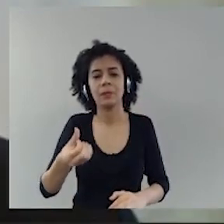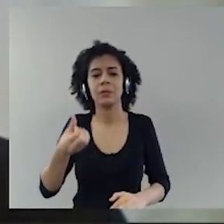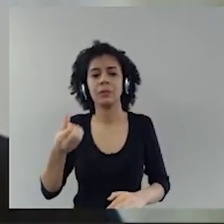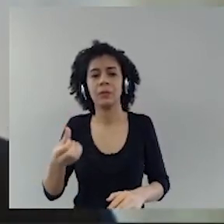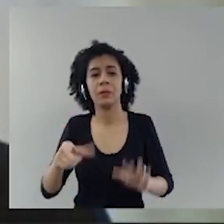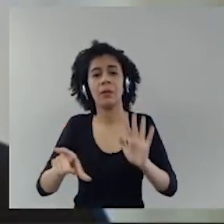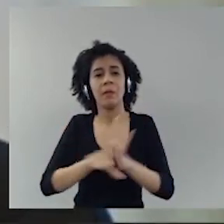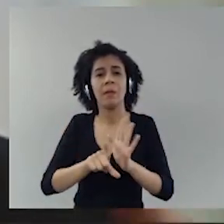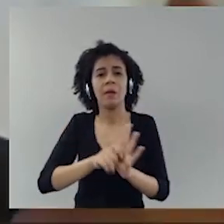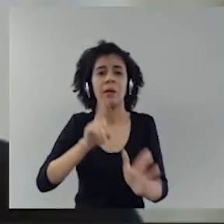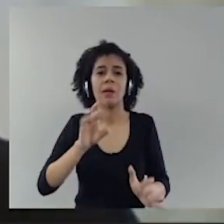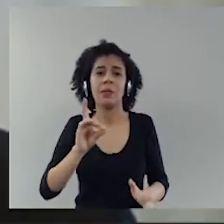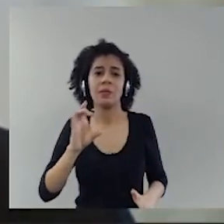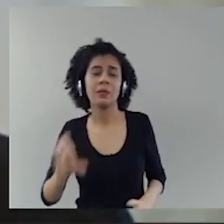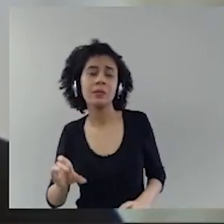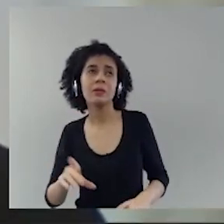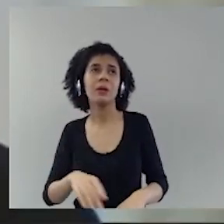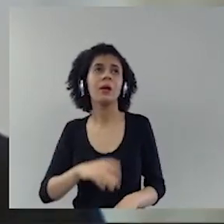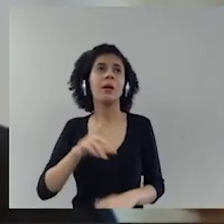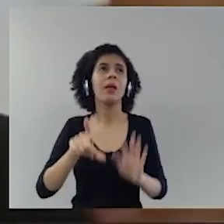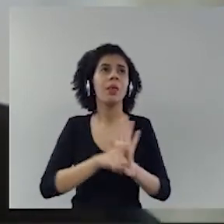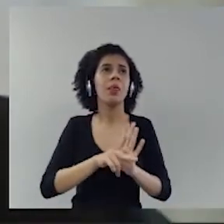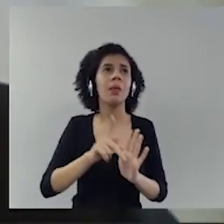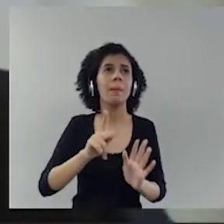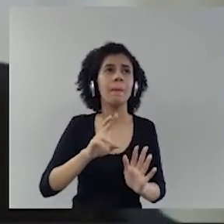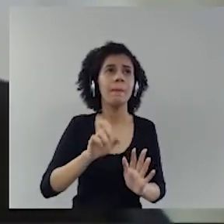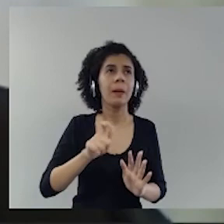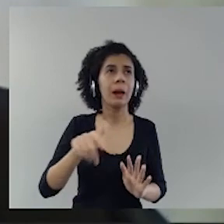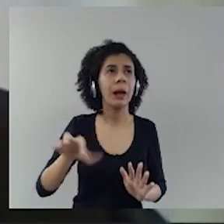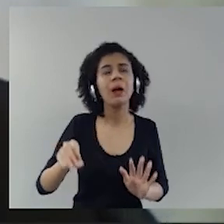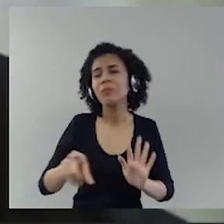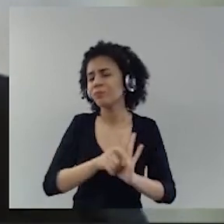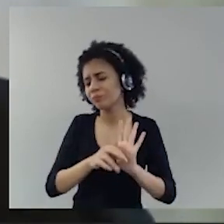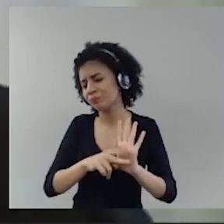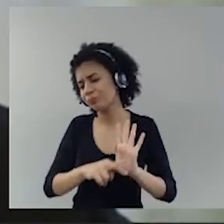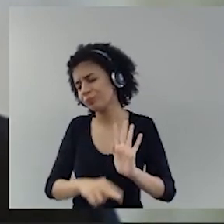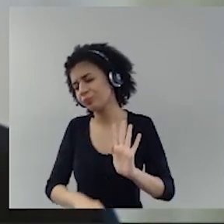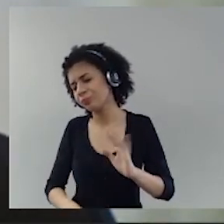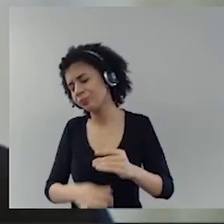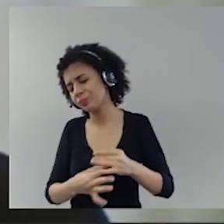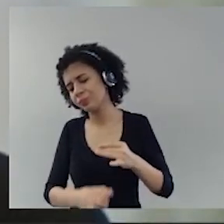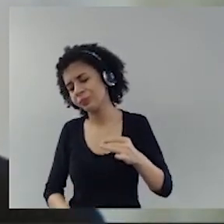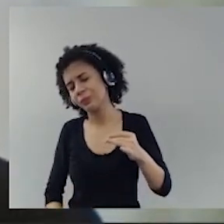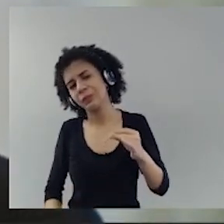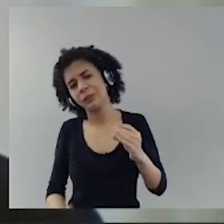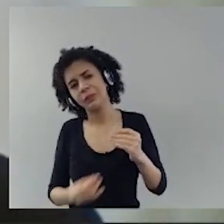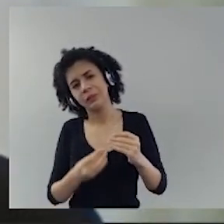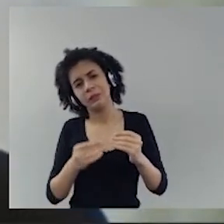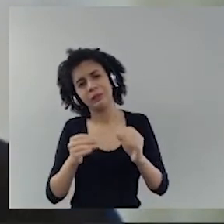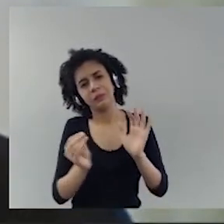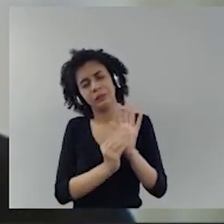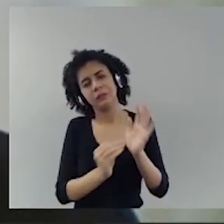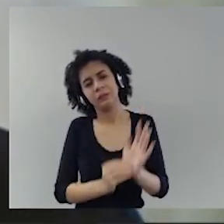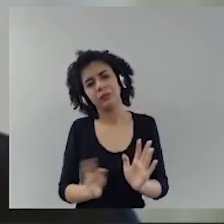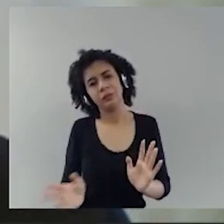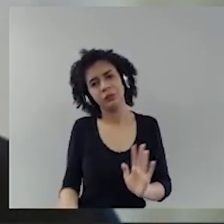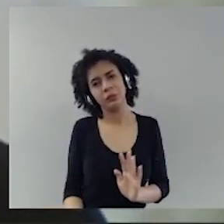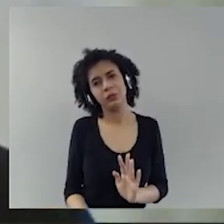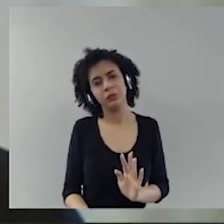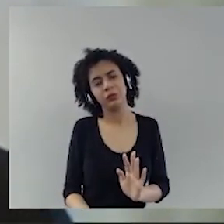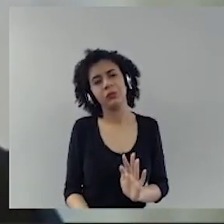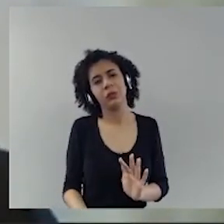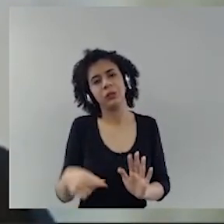8666 da lei do rdc da lei do pregão e mais alguns isso tantas outras disposições que foram